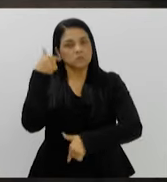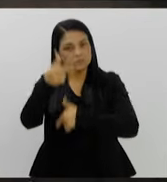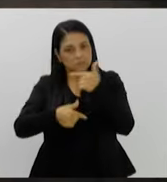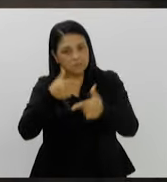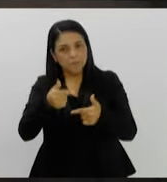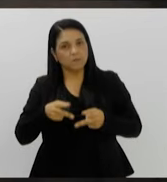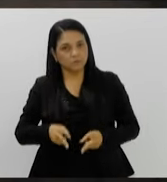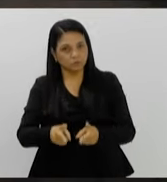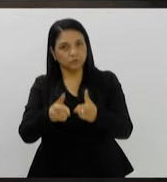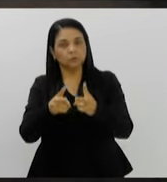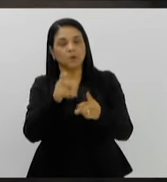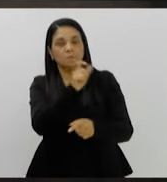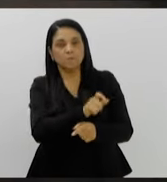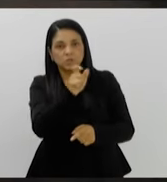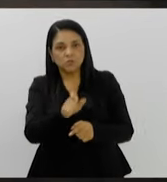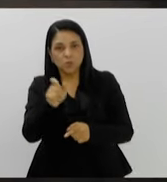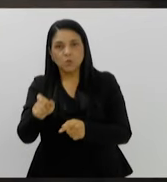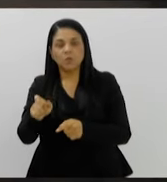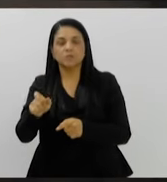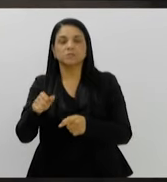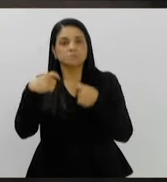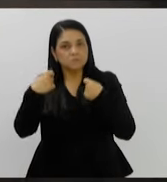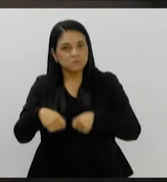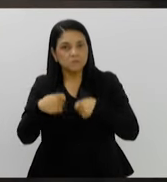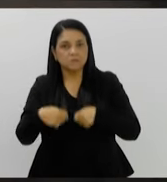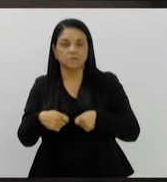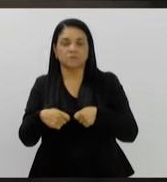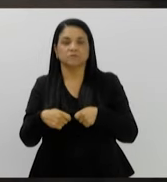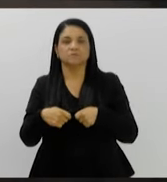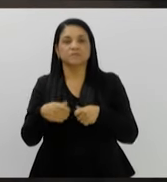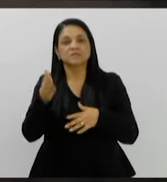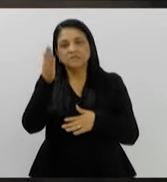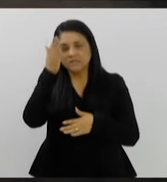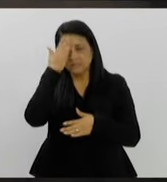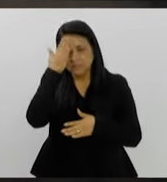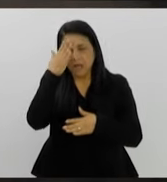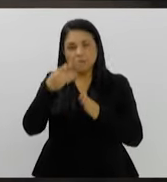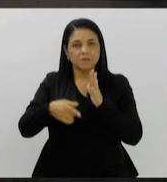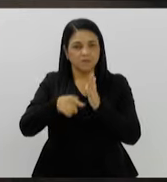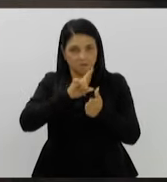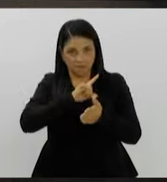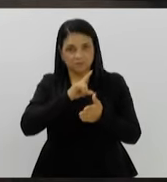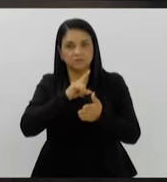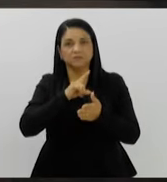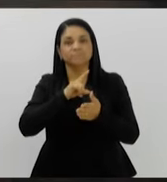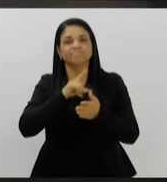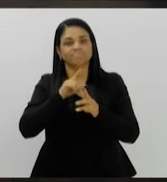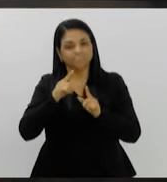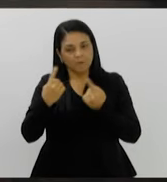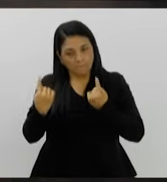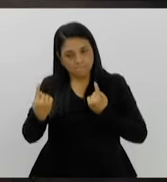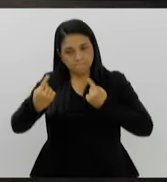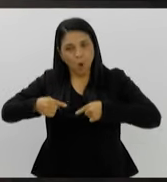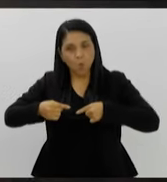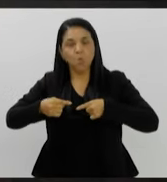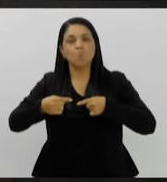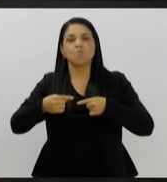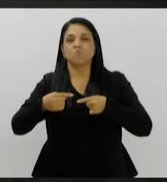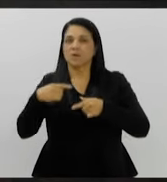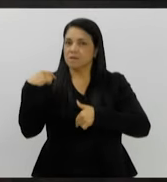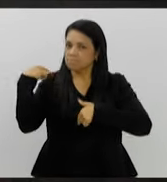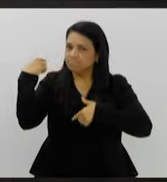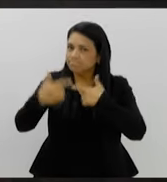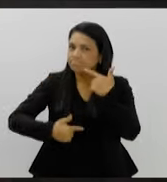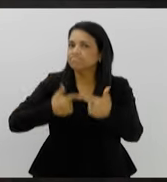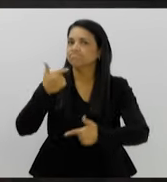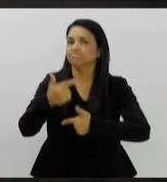pessoas que muito precisa a gente sabe que a causa é muito Nobre Fred mas a gente sabia desde o início também que o enfrentamento seria árduo e eu agradeço